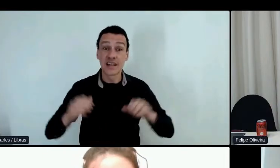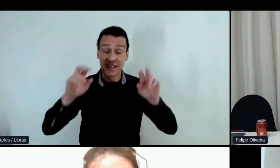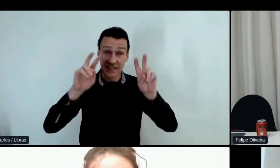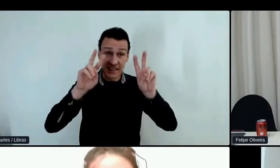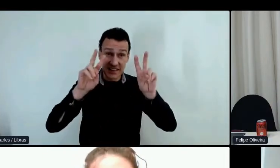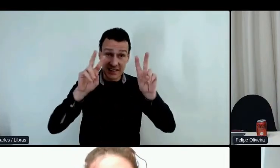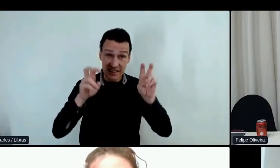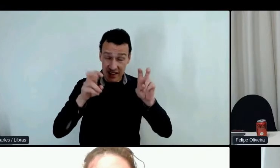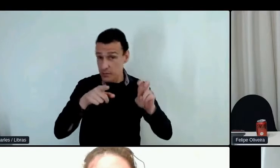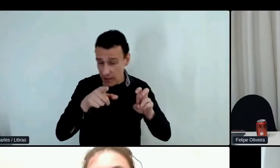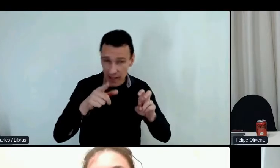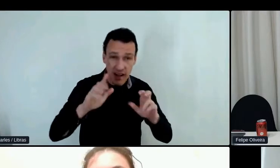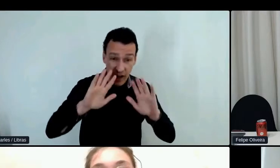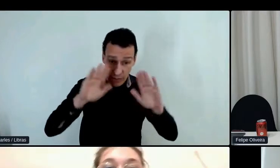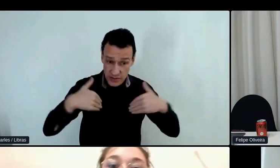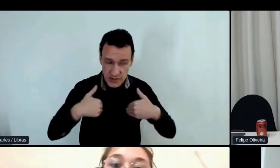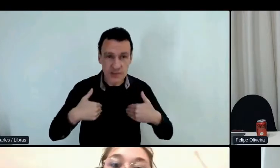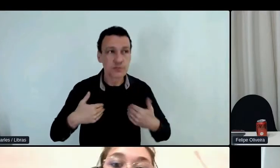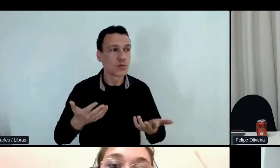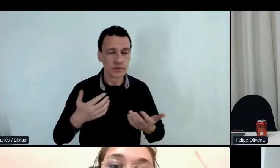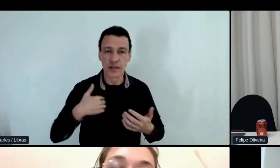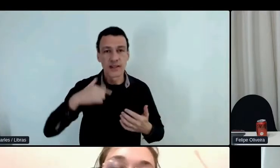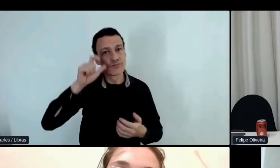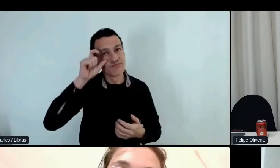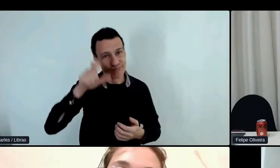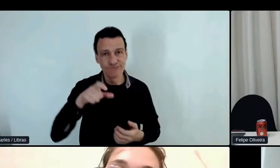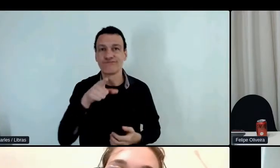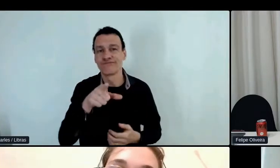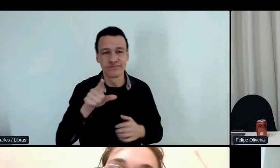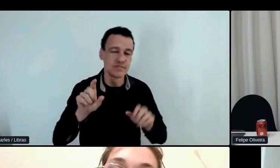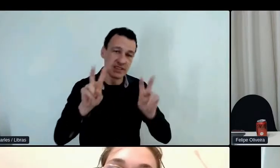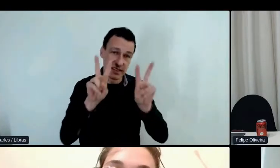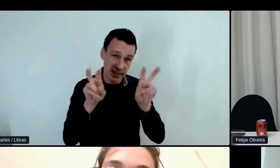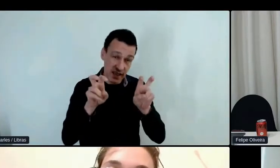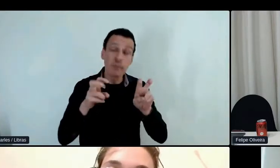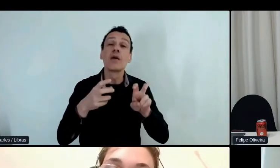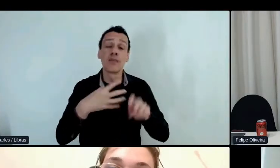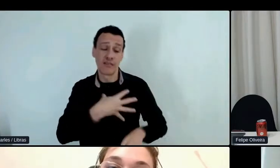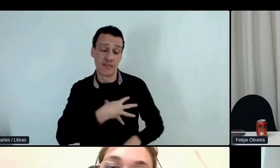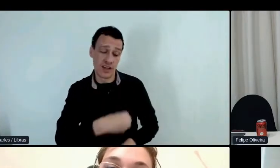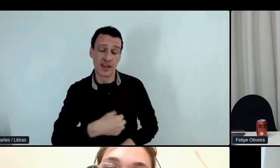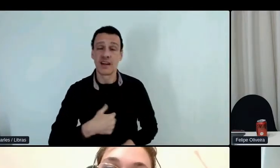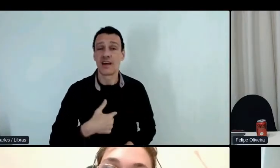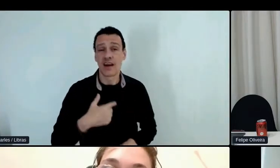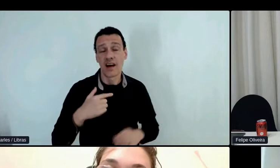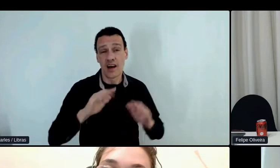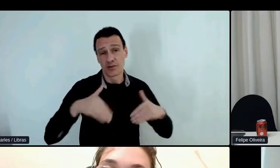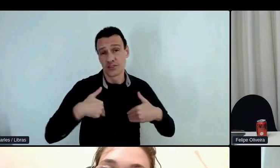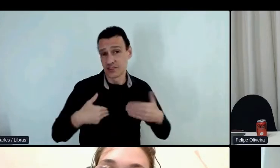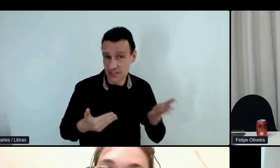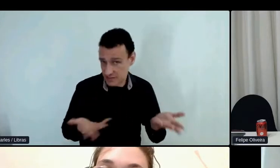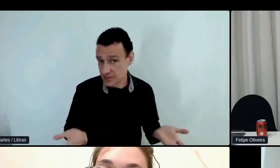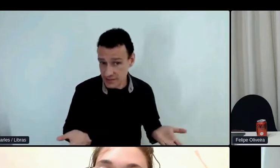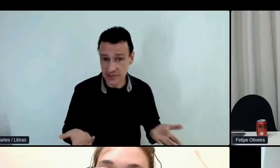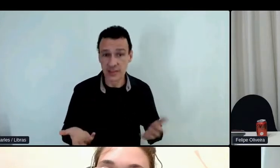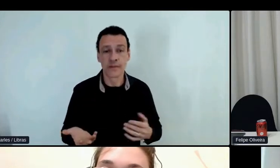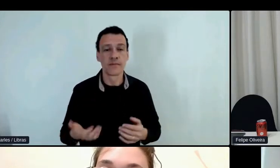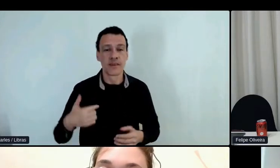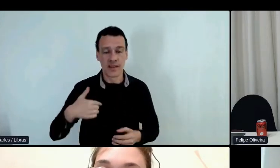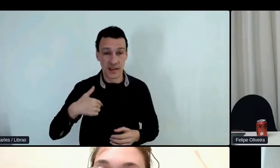Muito legal. Kátia. Boa noite, eu sou a Kátia, eu sou psicóloga.